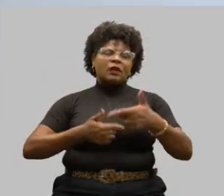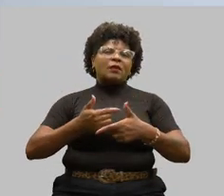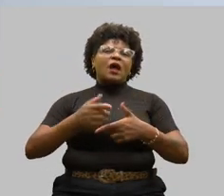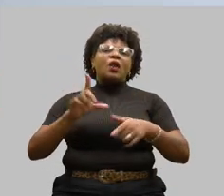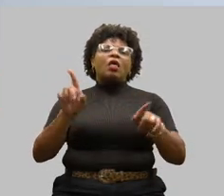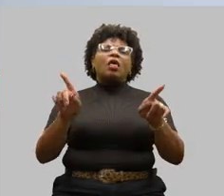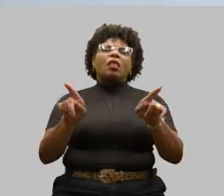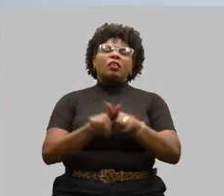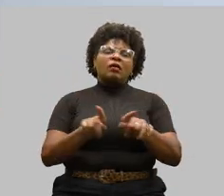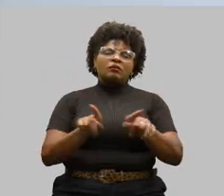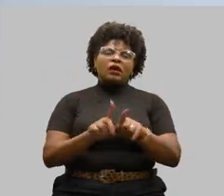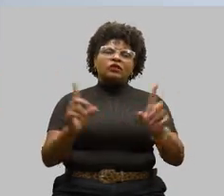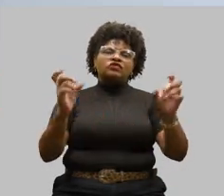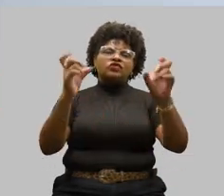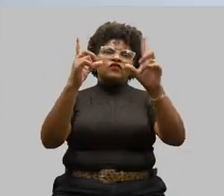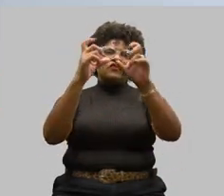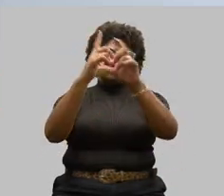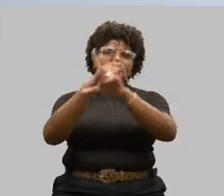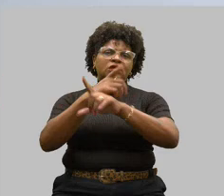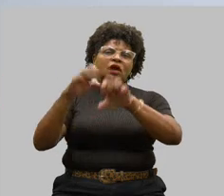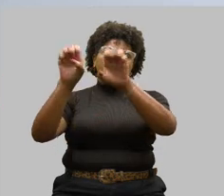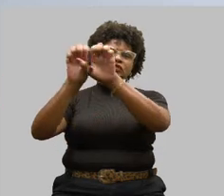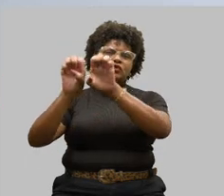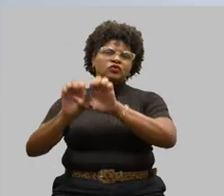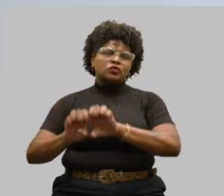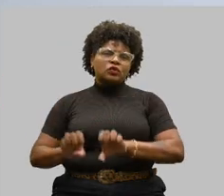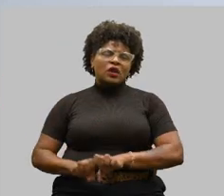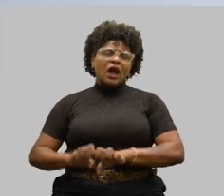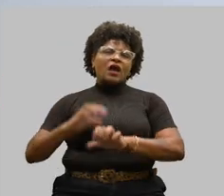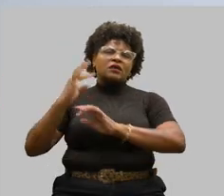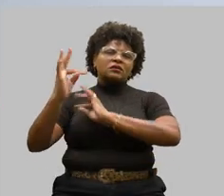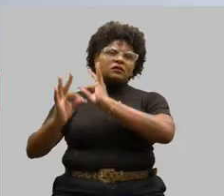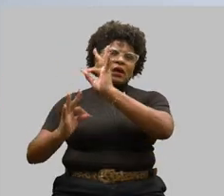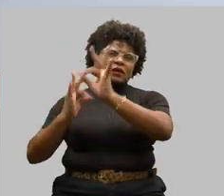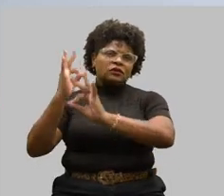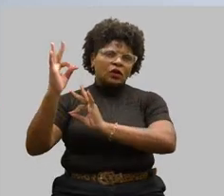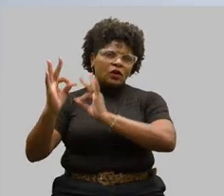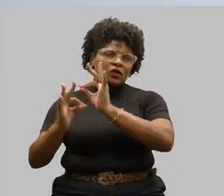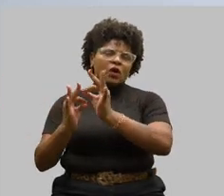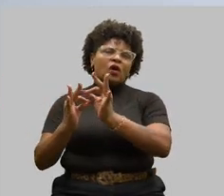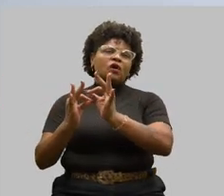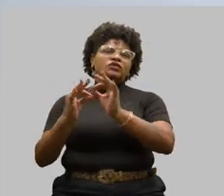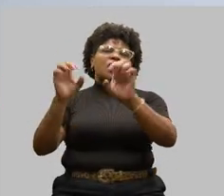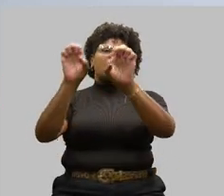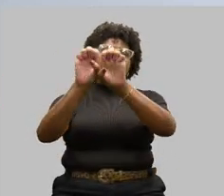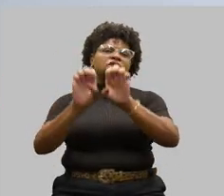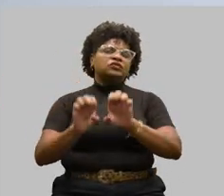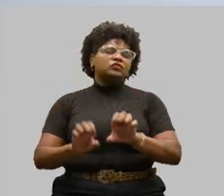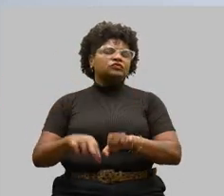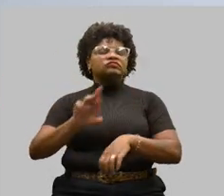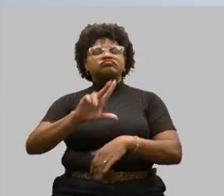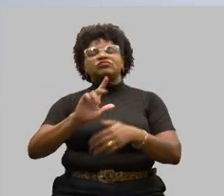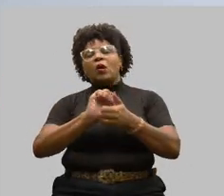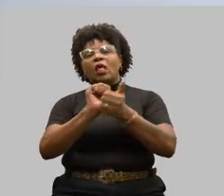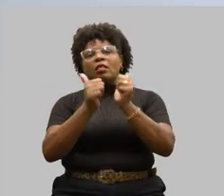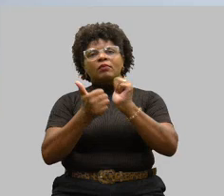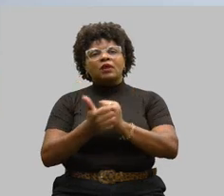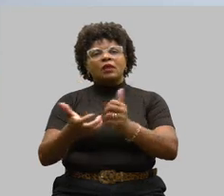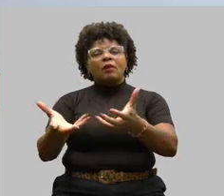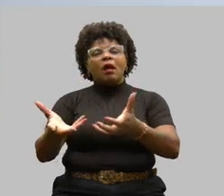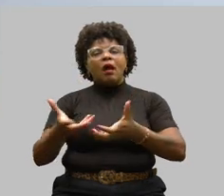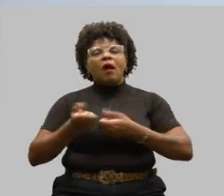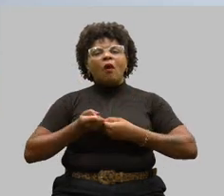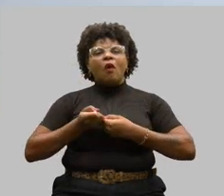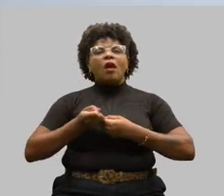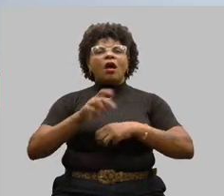e tecnológicas de infraestruturas físicas muitas vezes não adequadas para receber as pessoas as